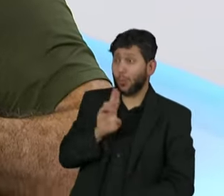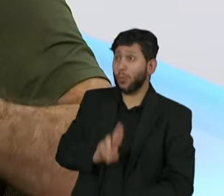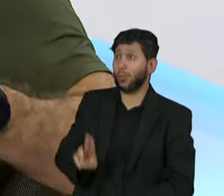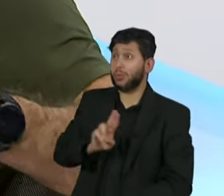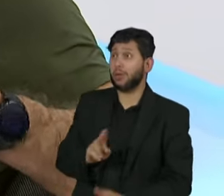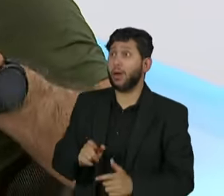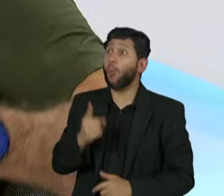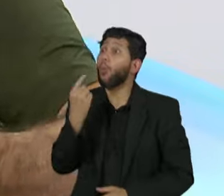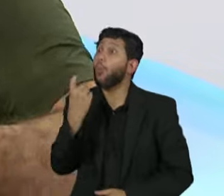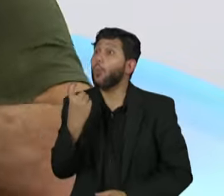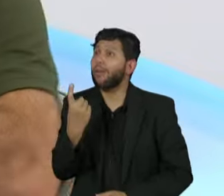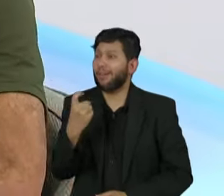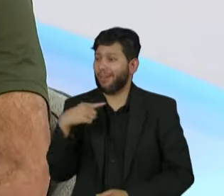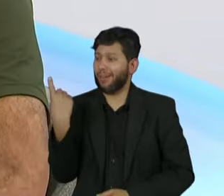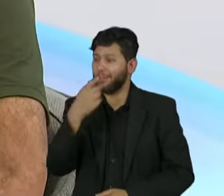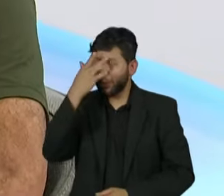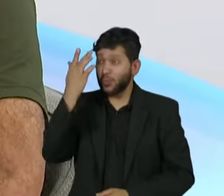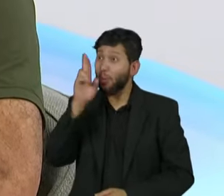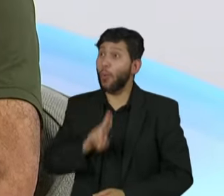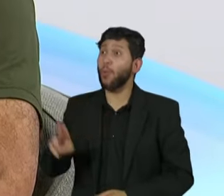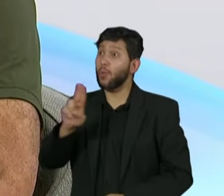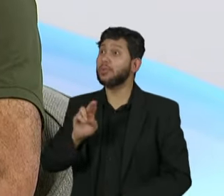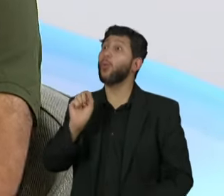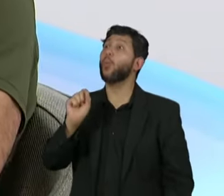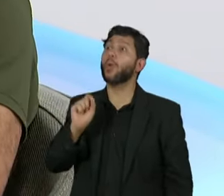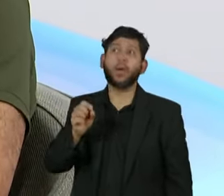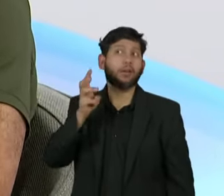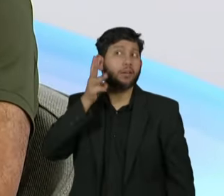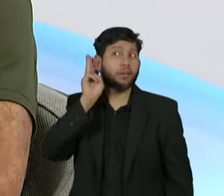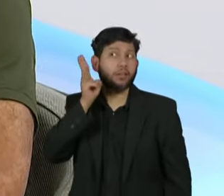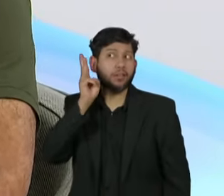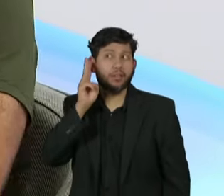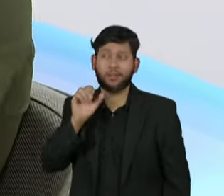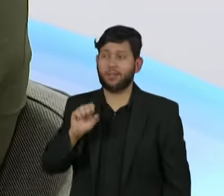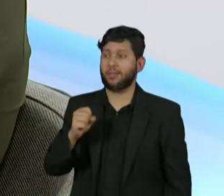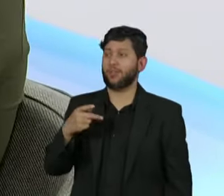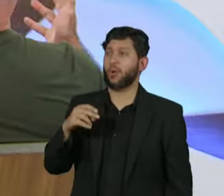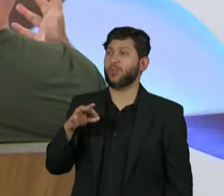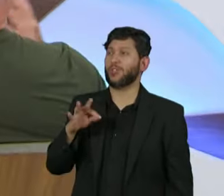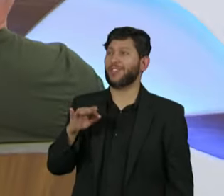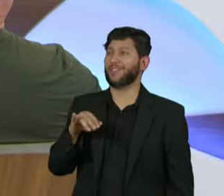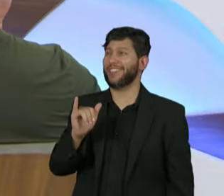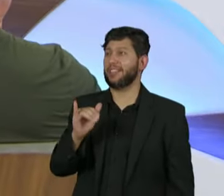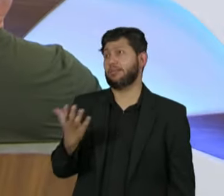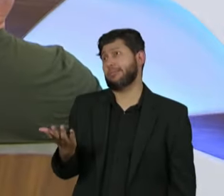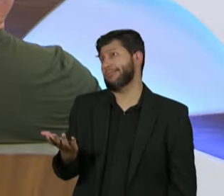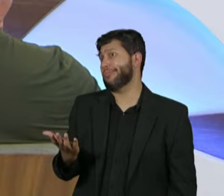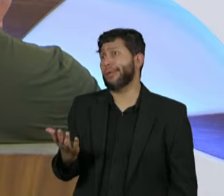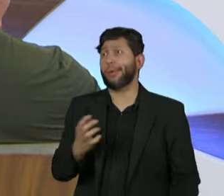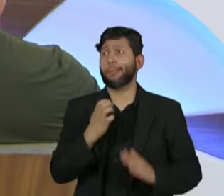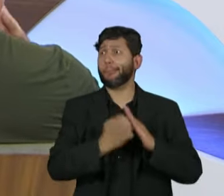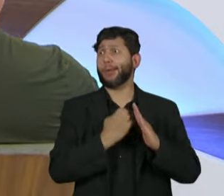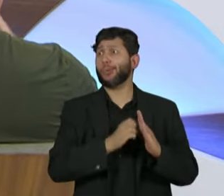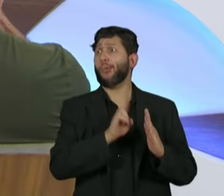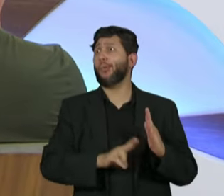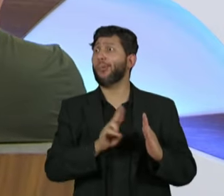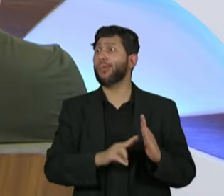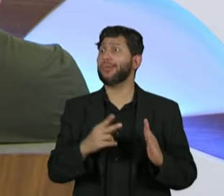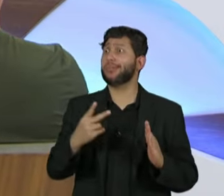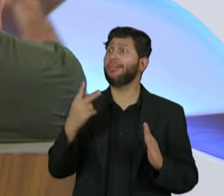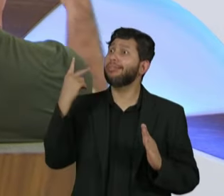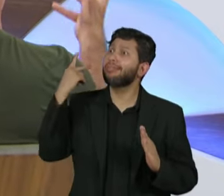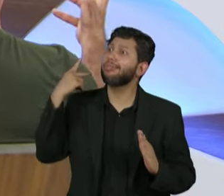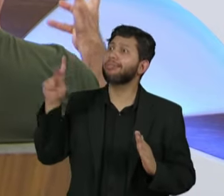usam literalmente as pessoas a Spotify Tá certo que as corporações usam tem uma ou duas mas não tem nenhuma